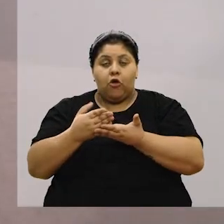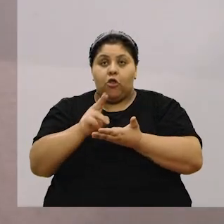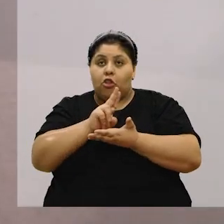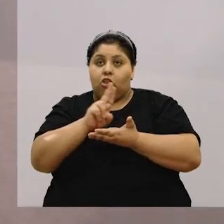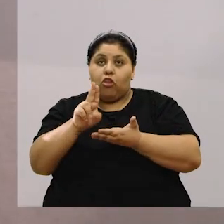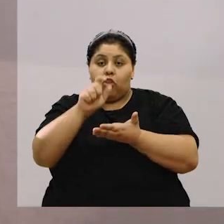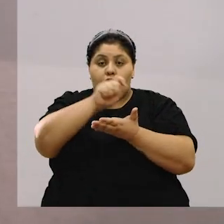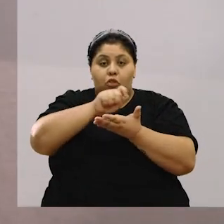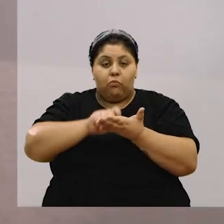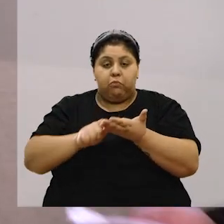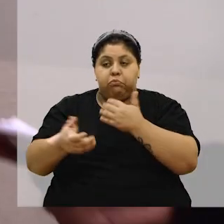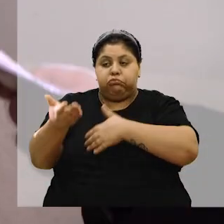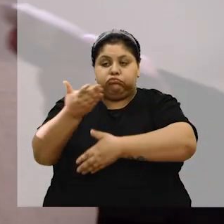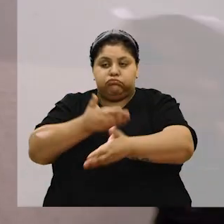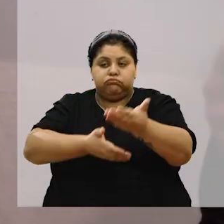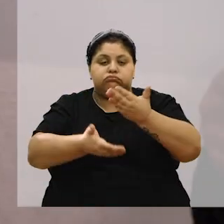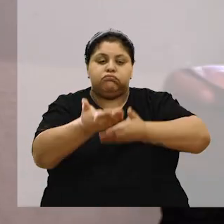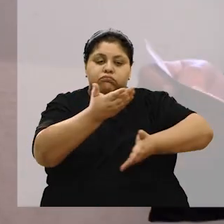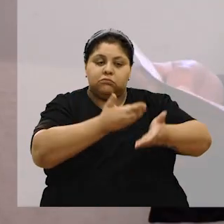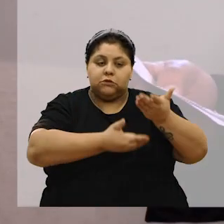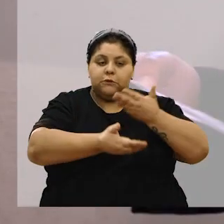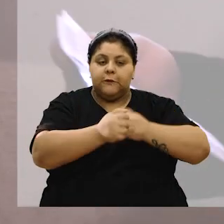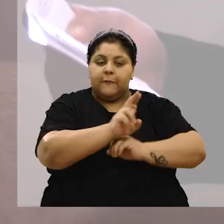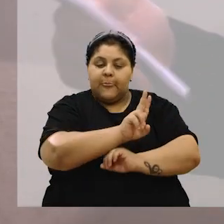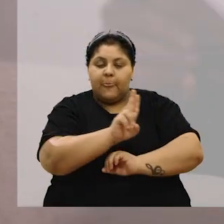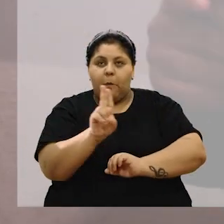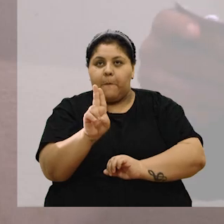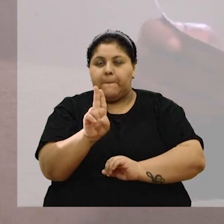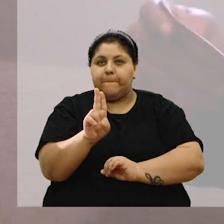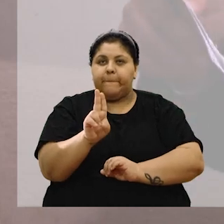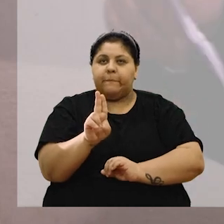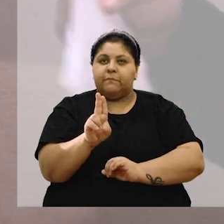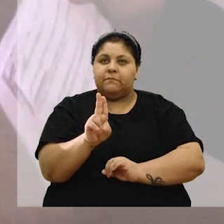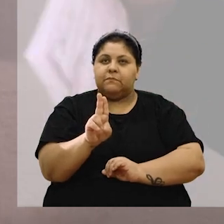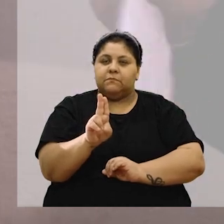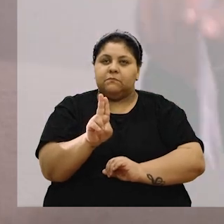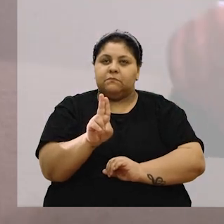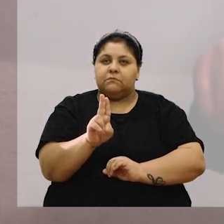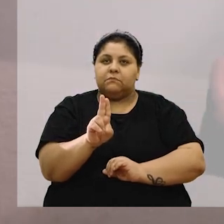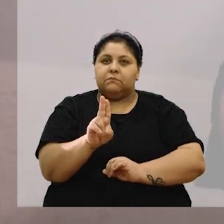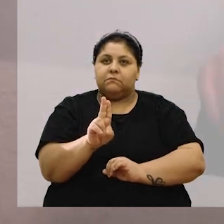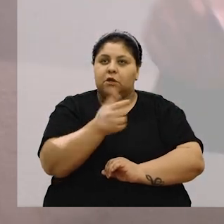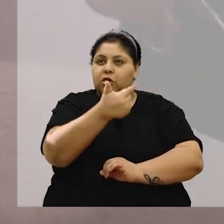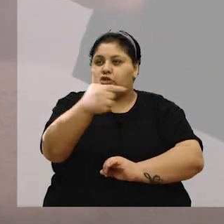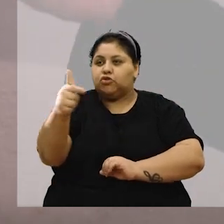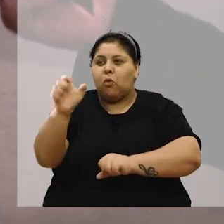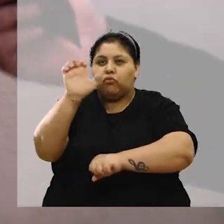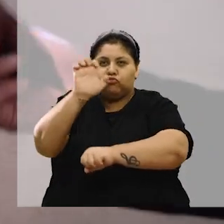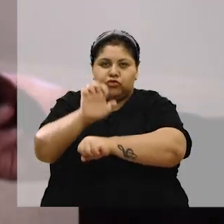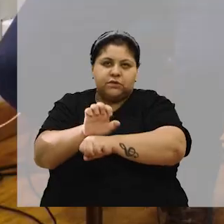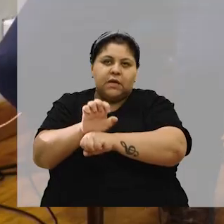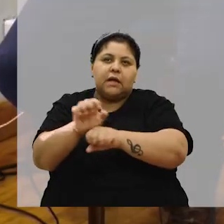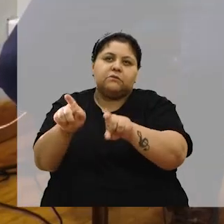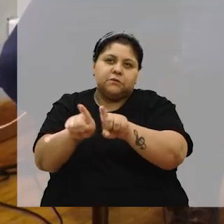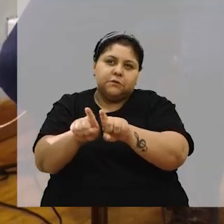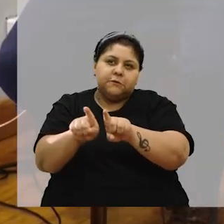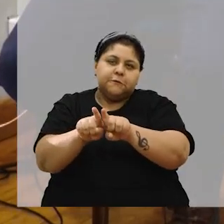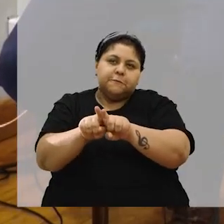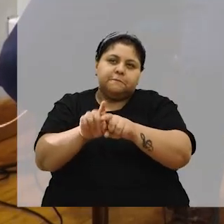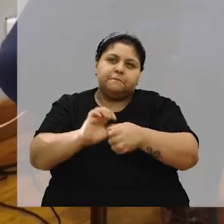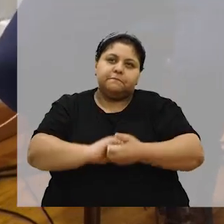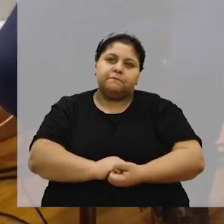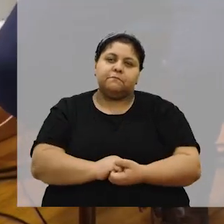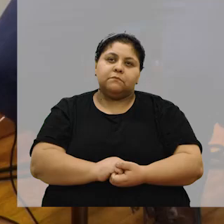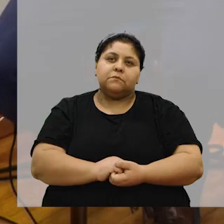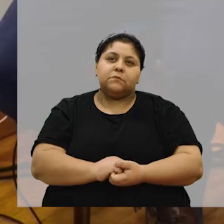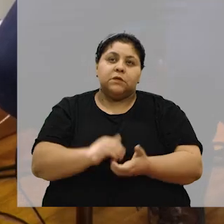citar escritores e interlocuções entre nomes daqui, de outros estados, por